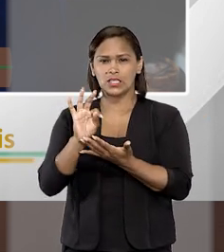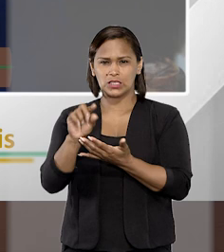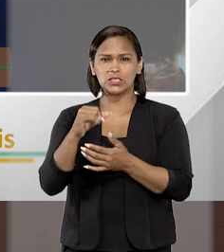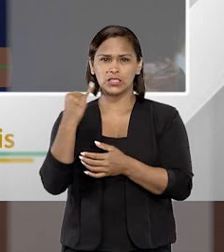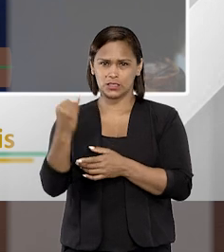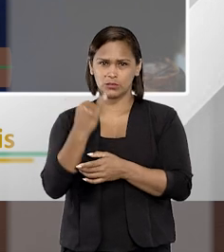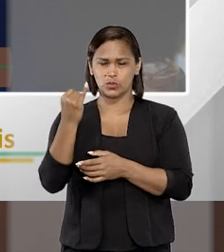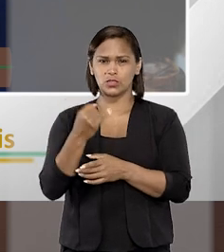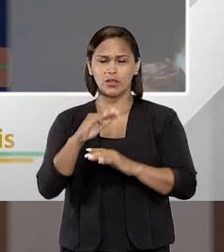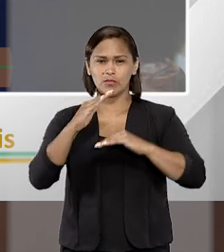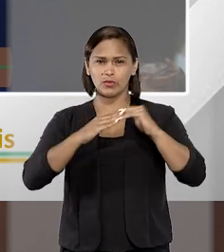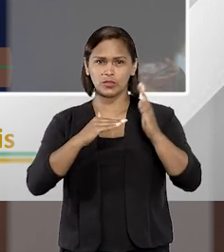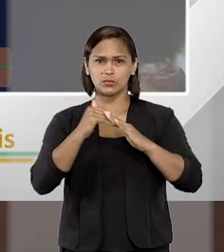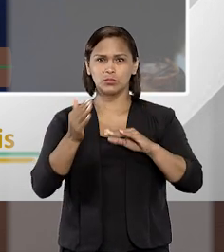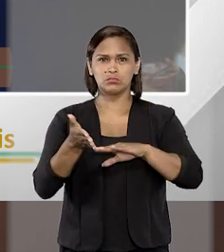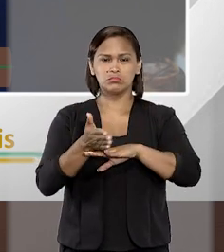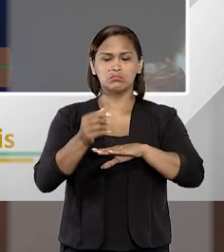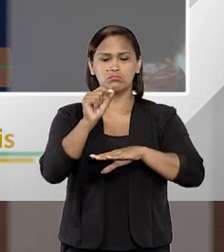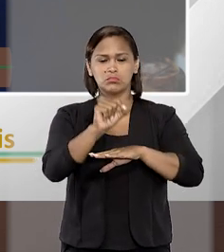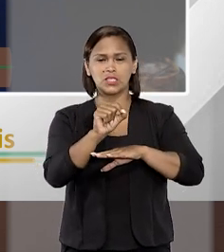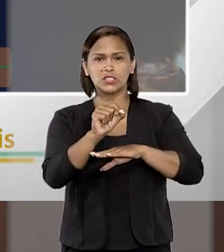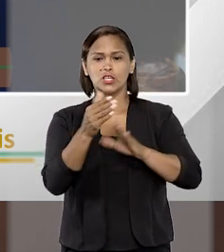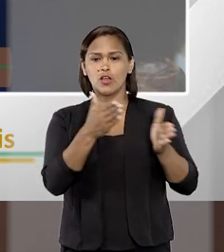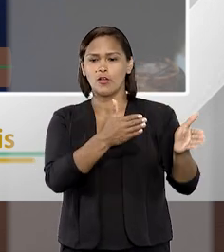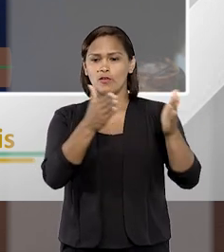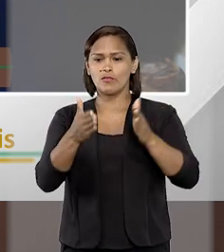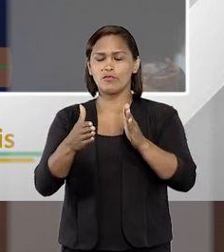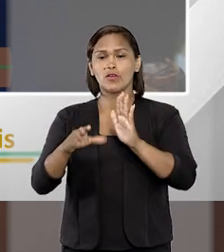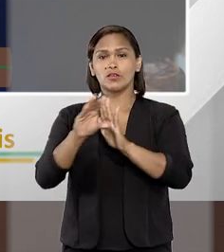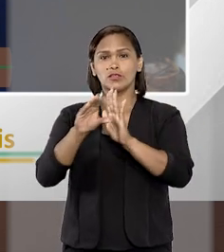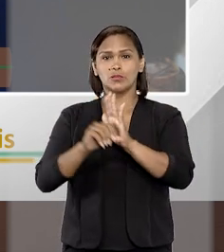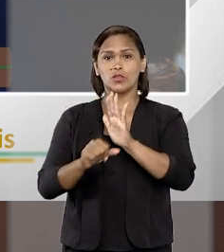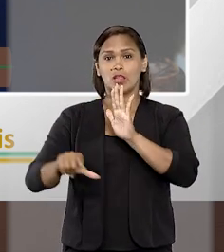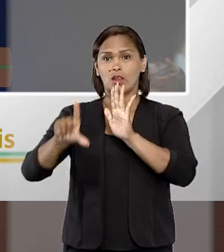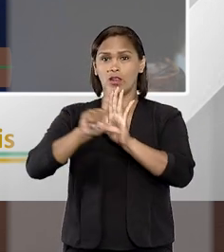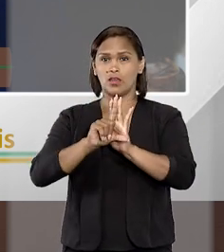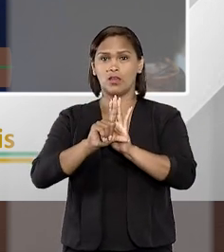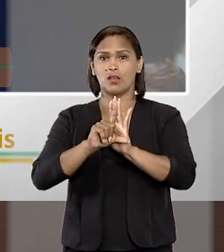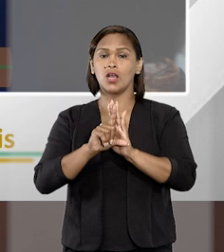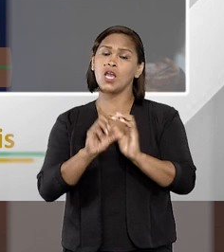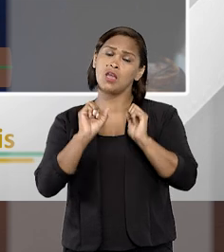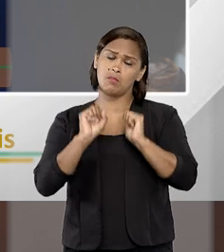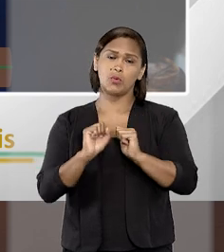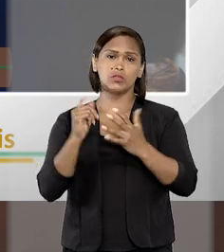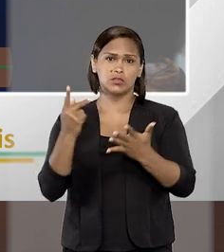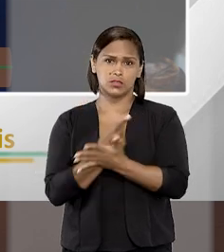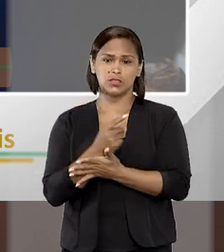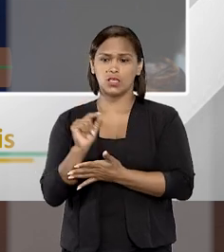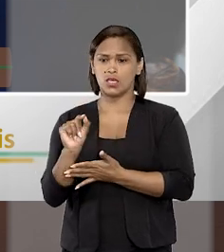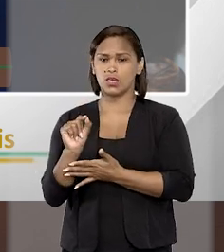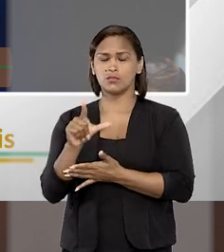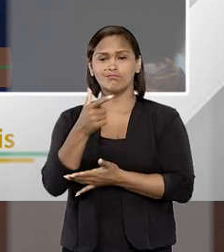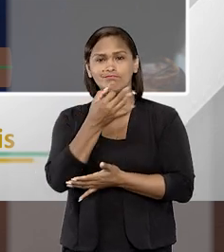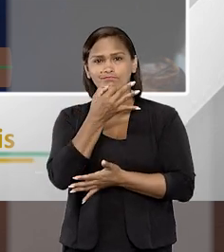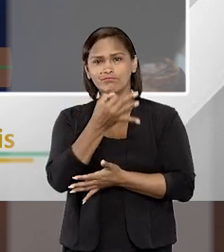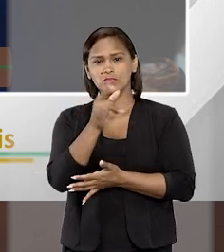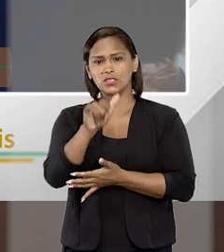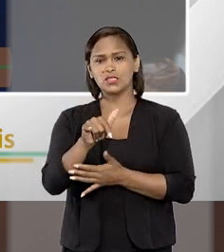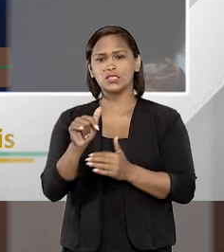ato tão importante fosse praticado Bora do modelo legal e talvez isso tenha